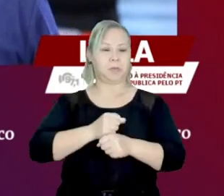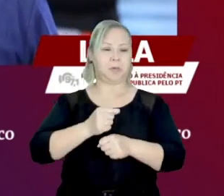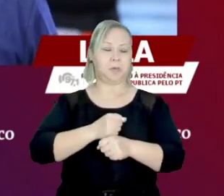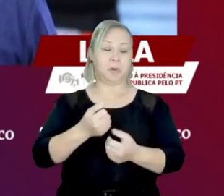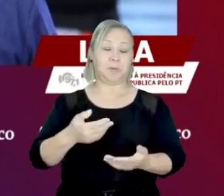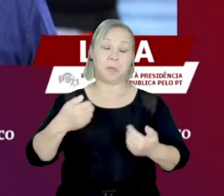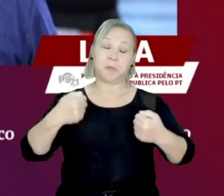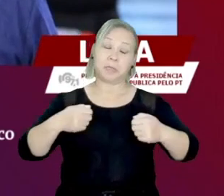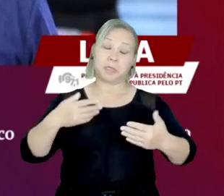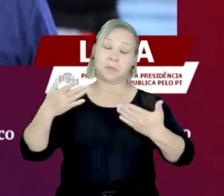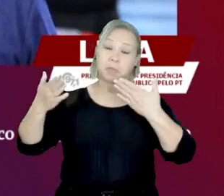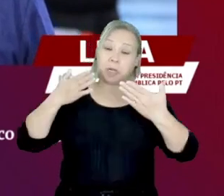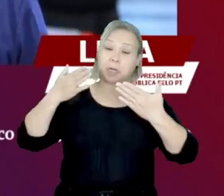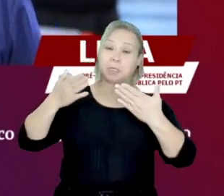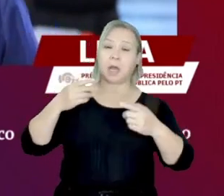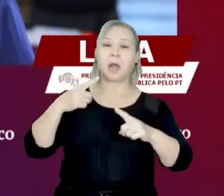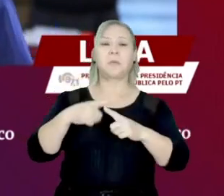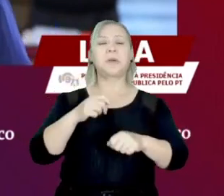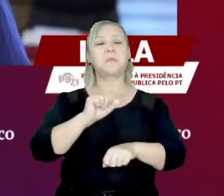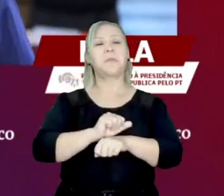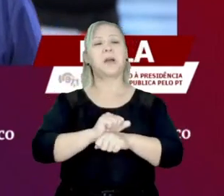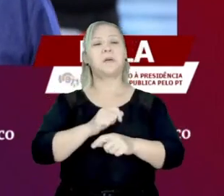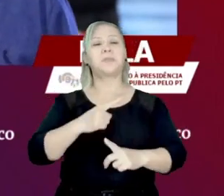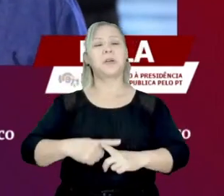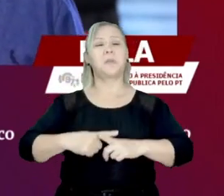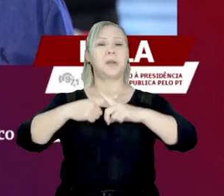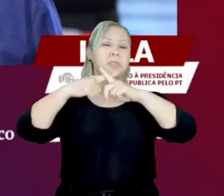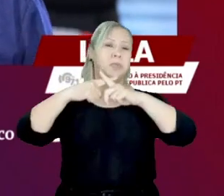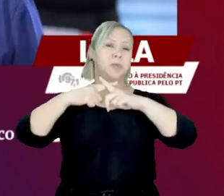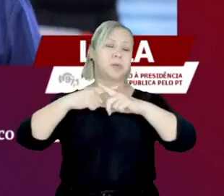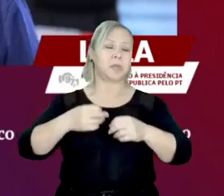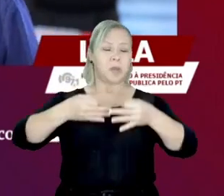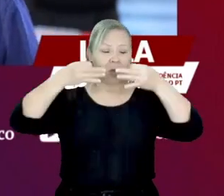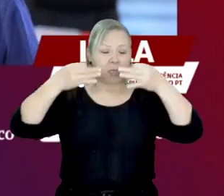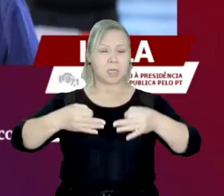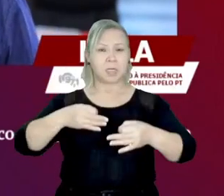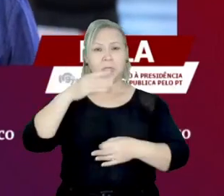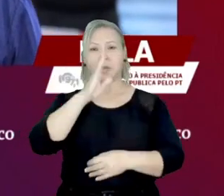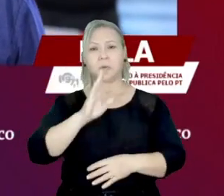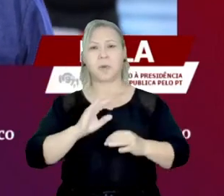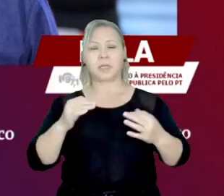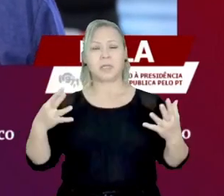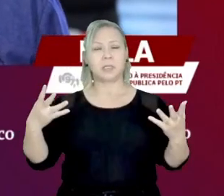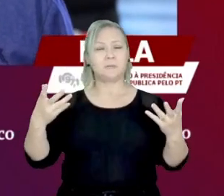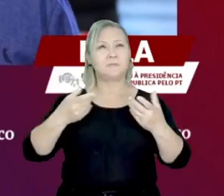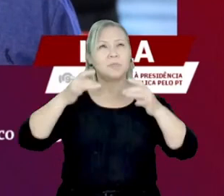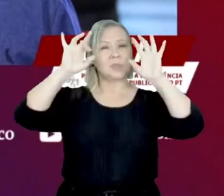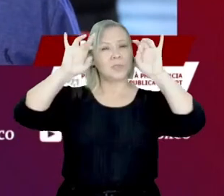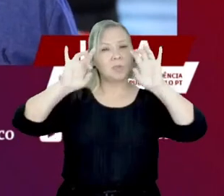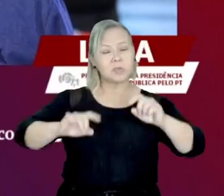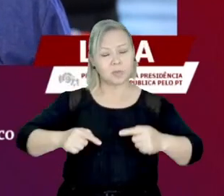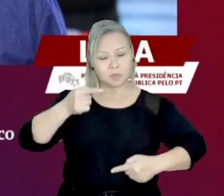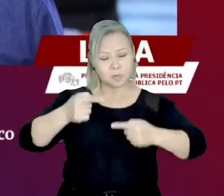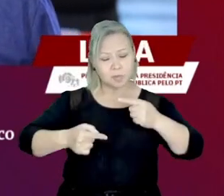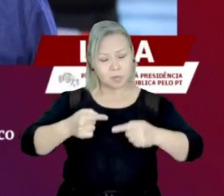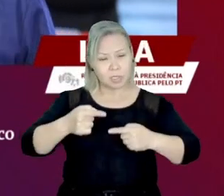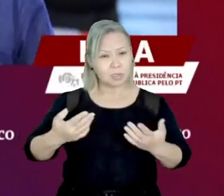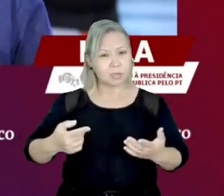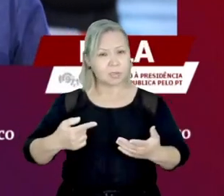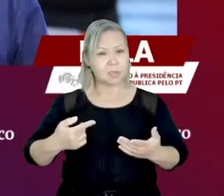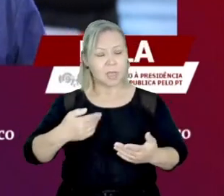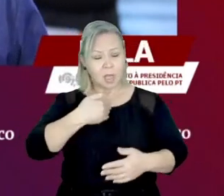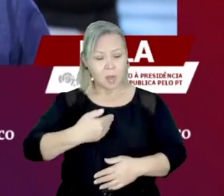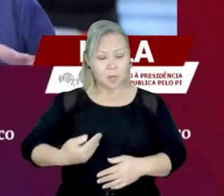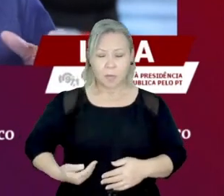nós governamos. Então o PT precisa fazer uma reflexão. A gente não tem que ficar jogando a culpa nos outros. Nós temos